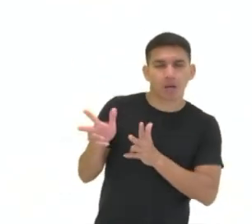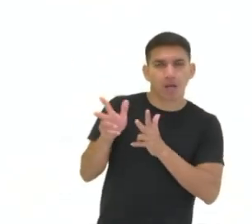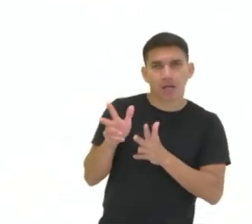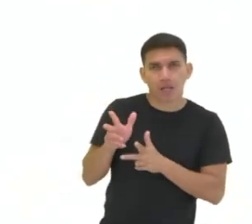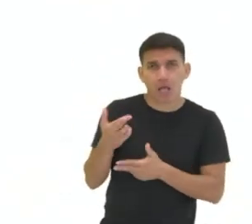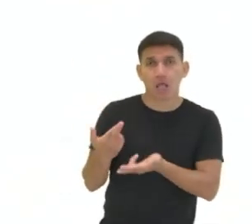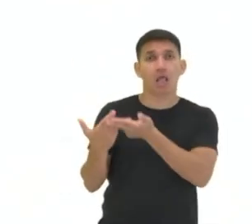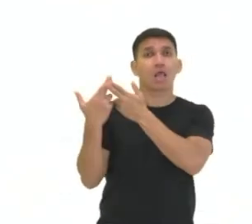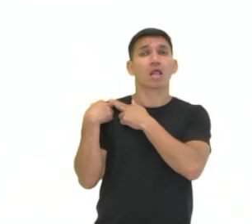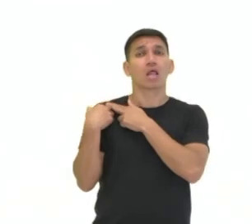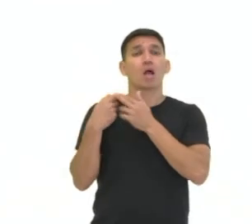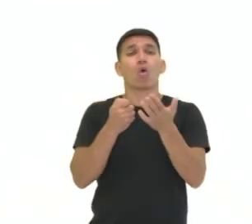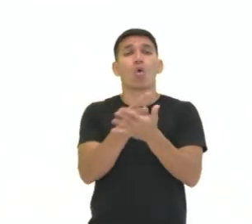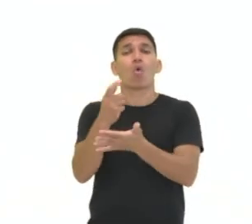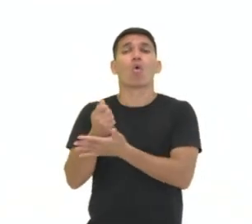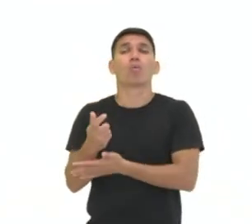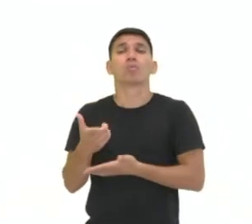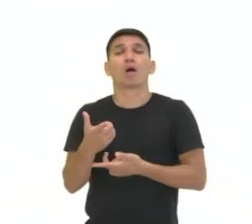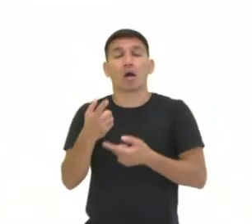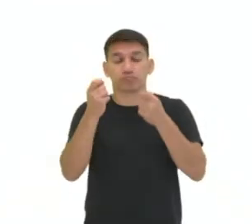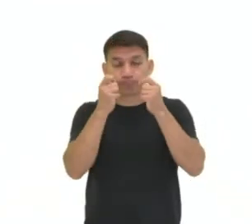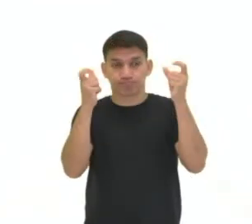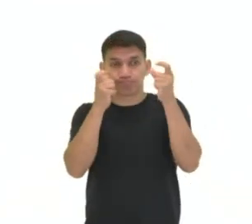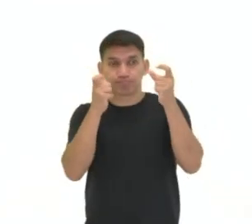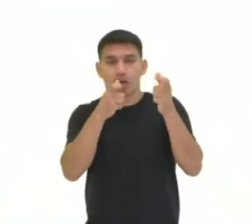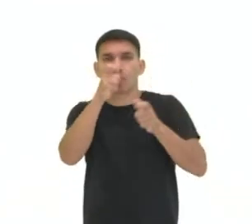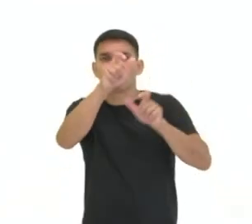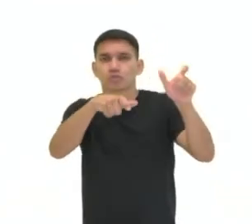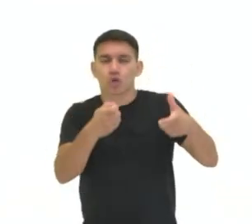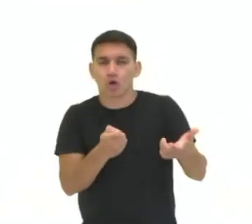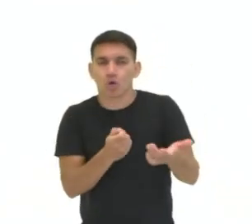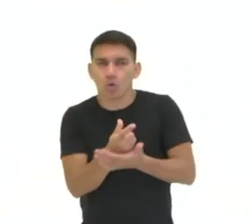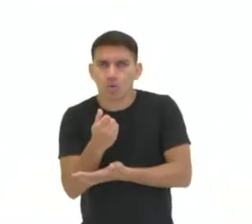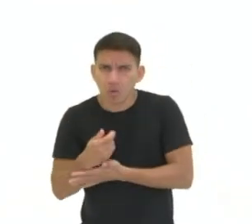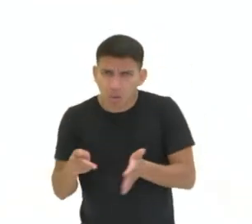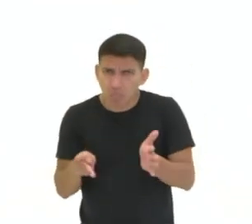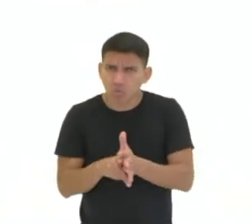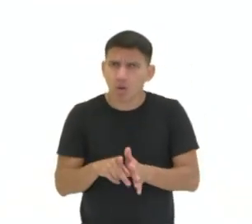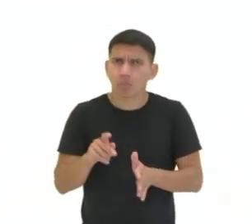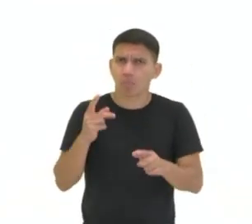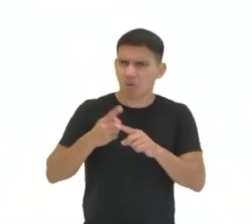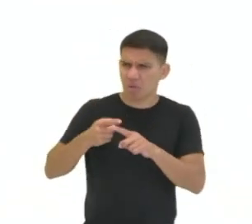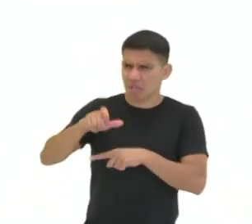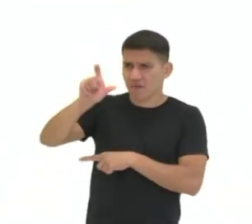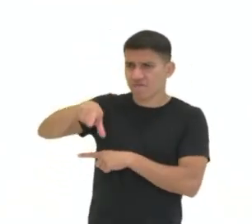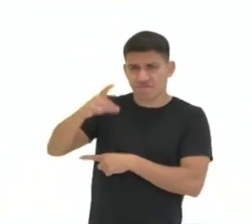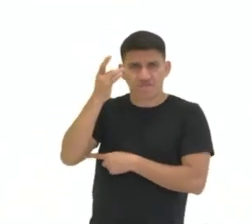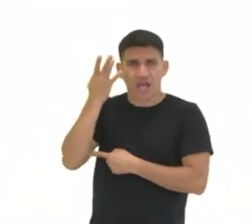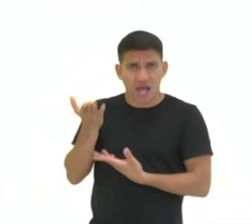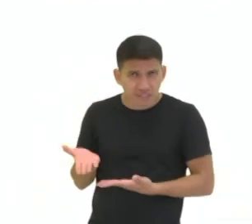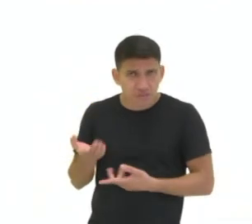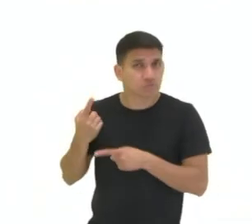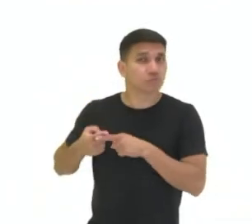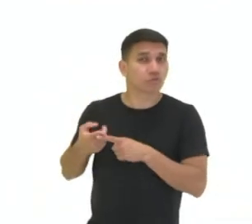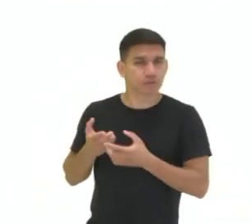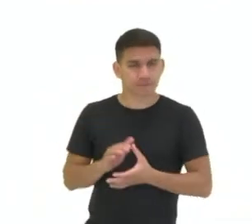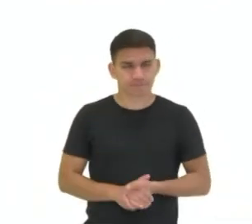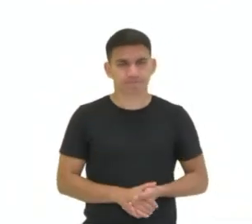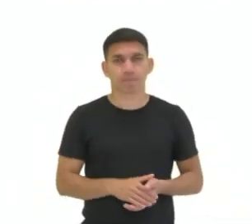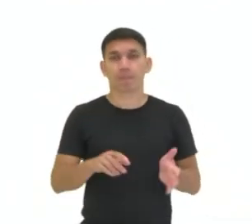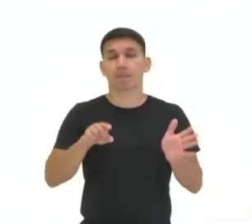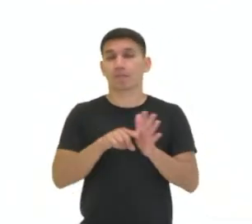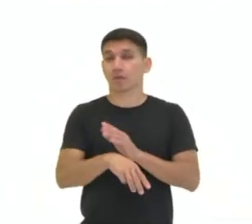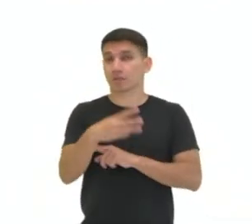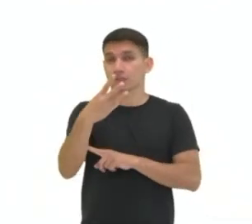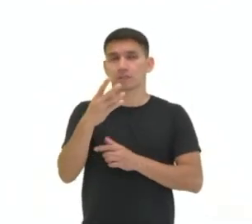compras por impulso entre as pessoas deve ser atribuída ao crédito facilitado? Por quê? E que